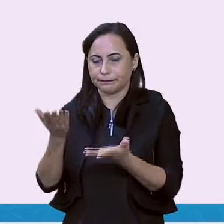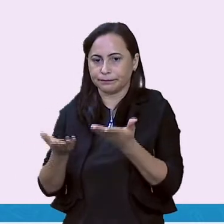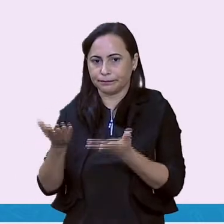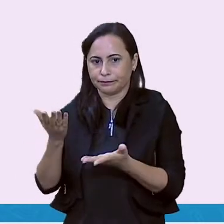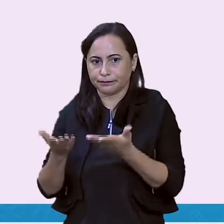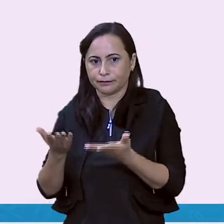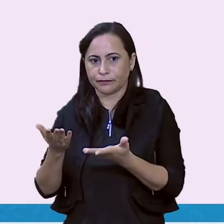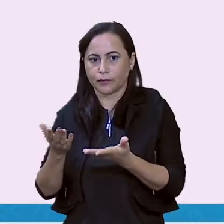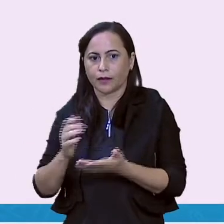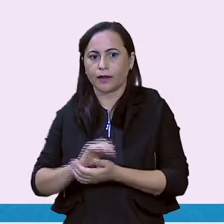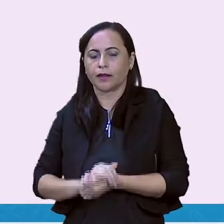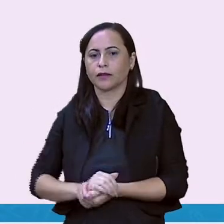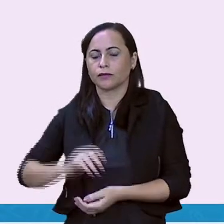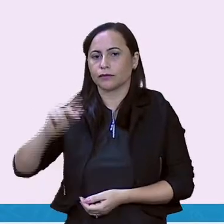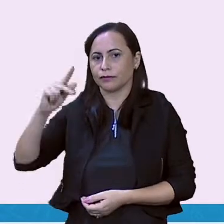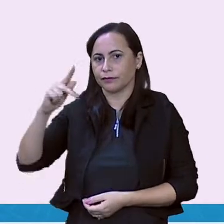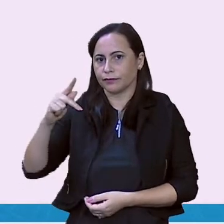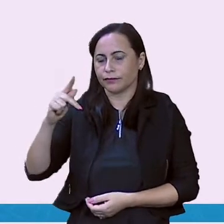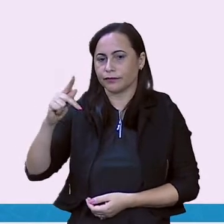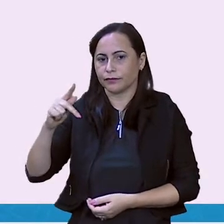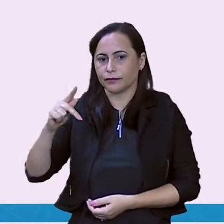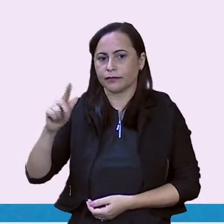em quilo.